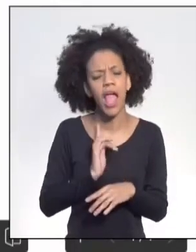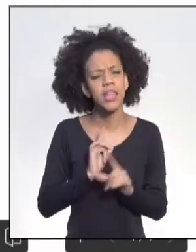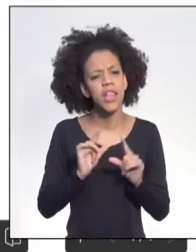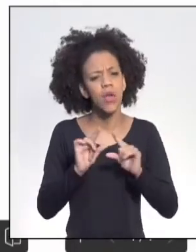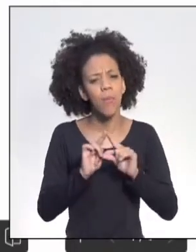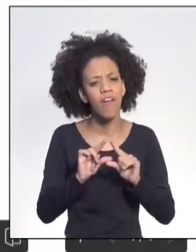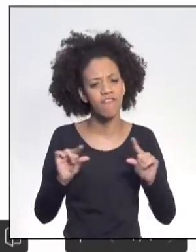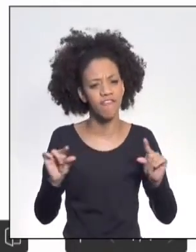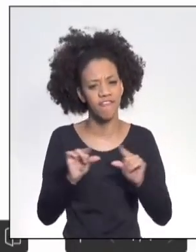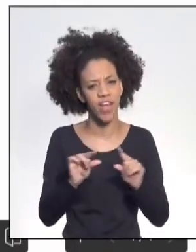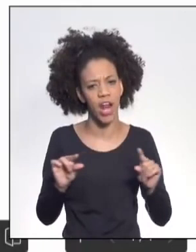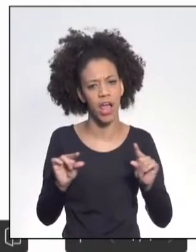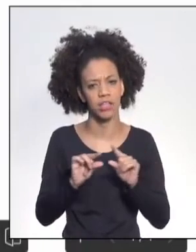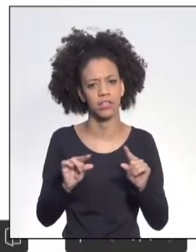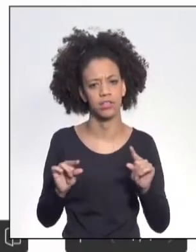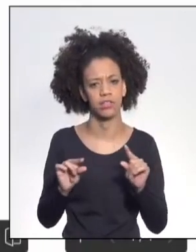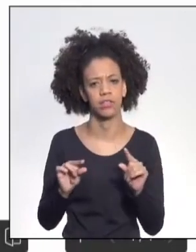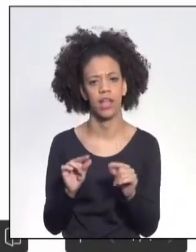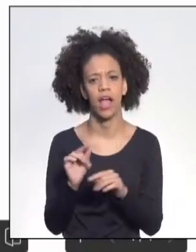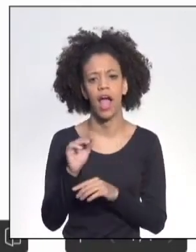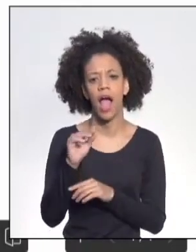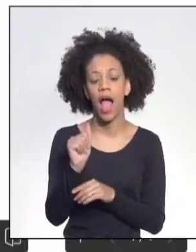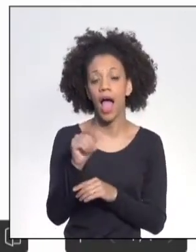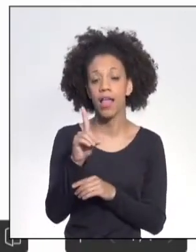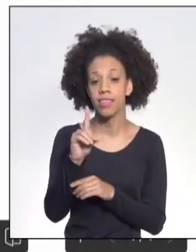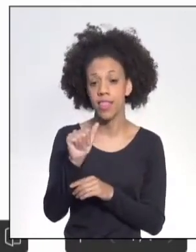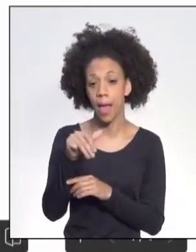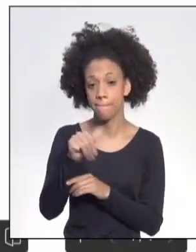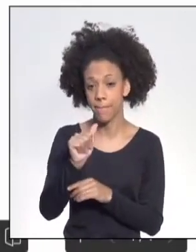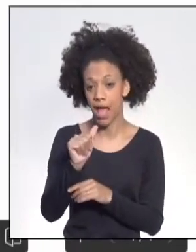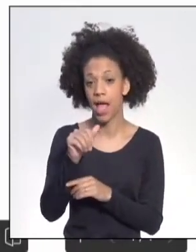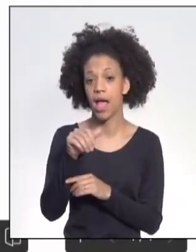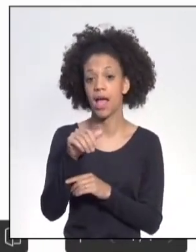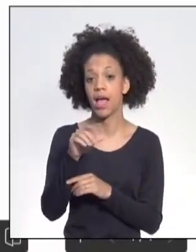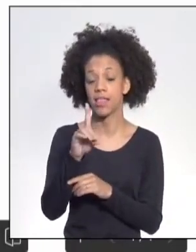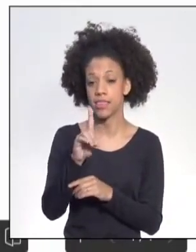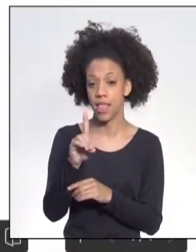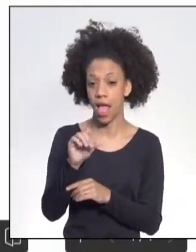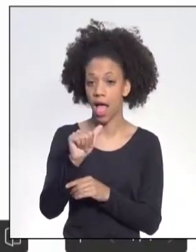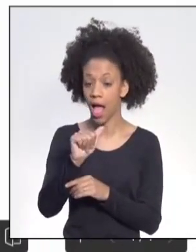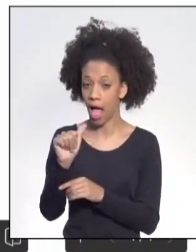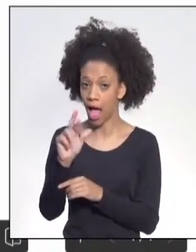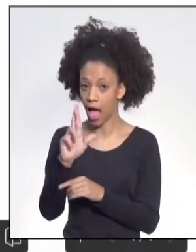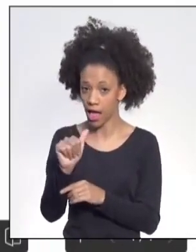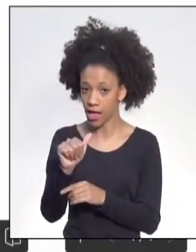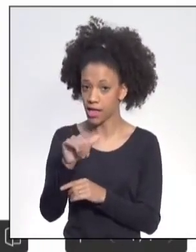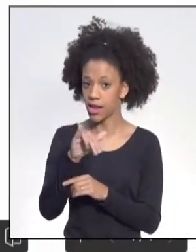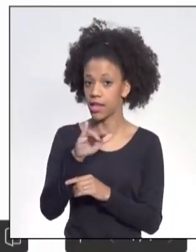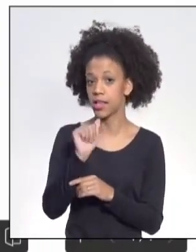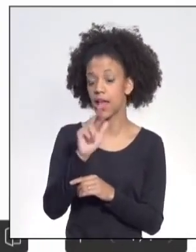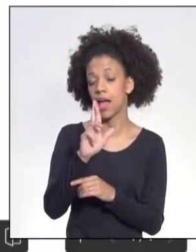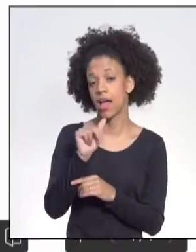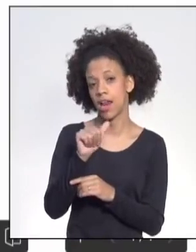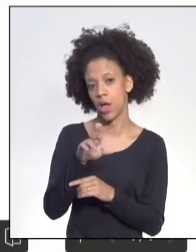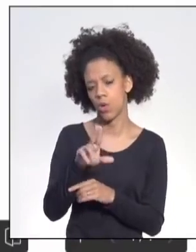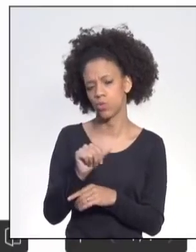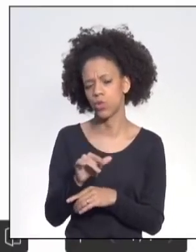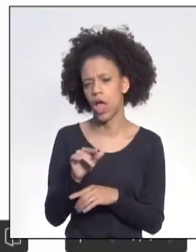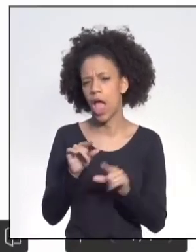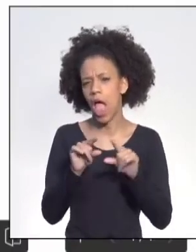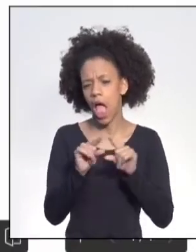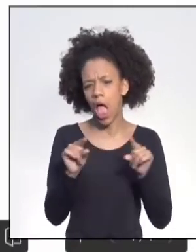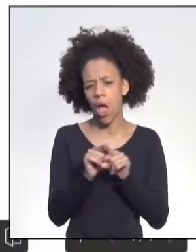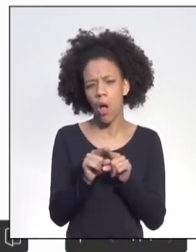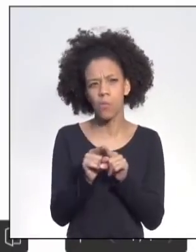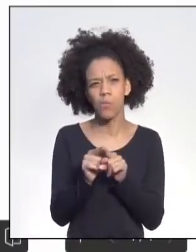na lousa, né, a da Amada Ara e Araus, que ela é uma derivação do sumério arcaico,